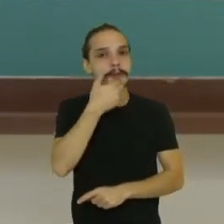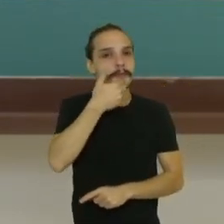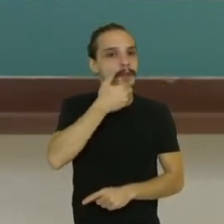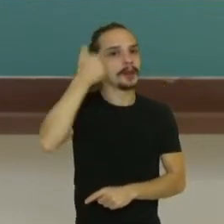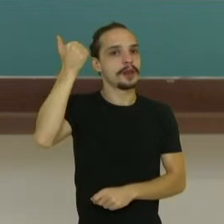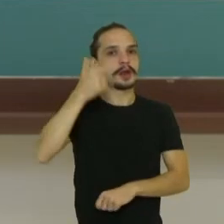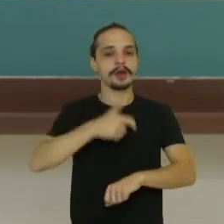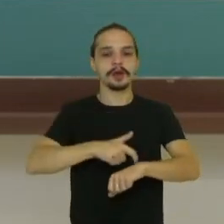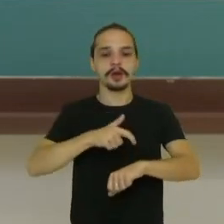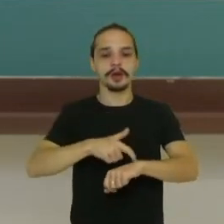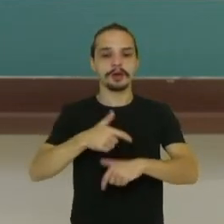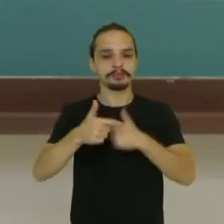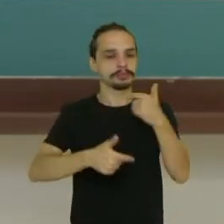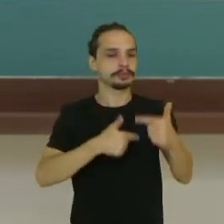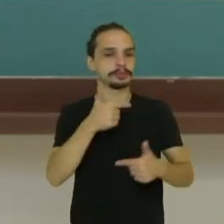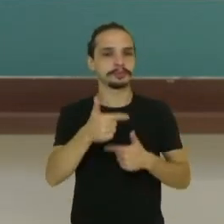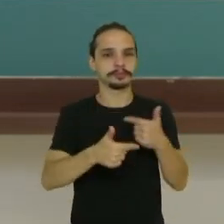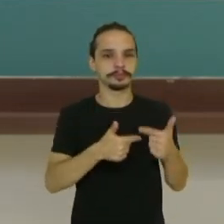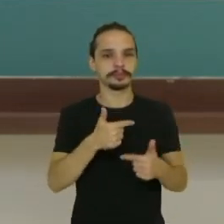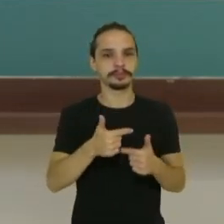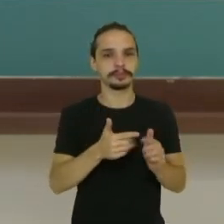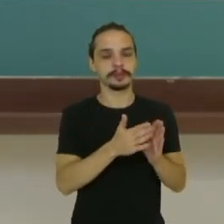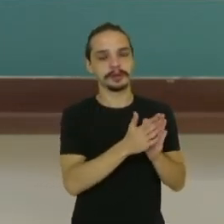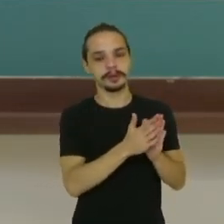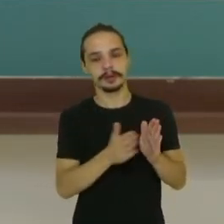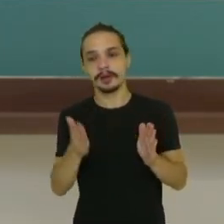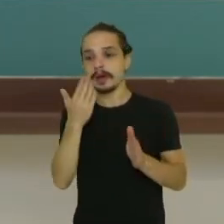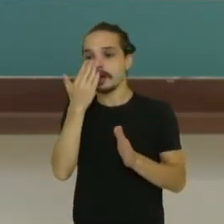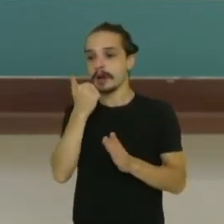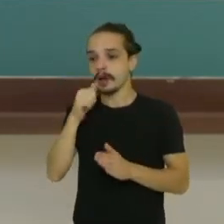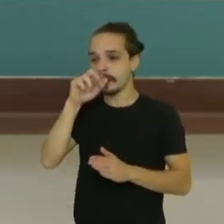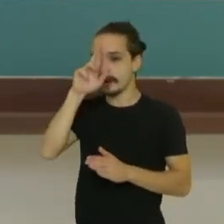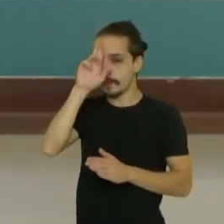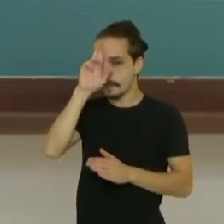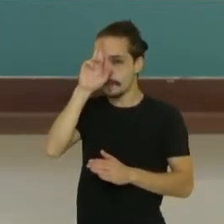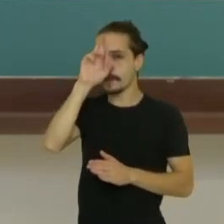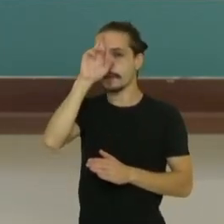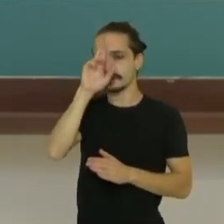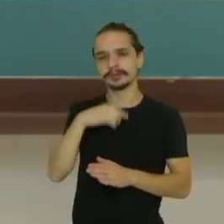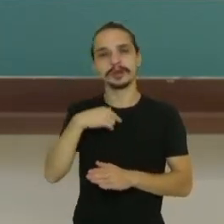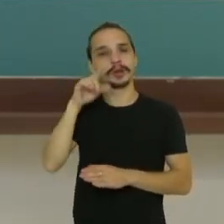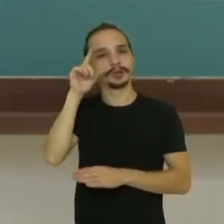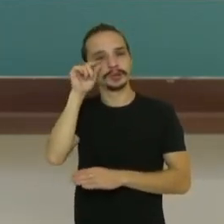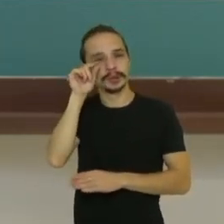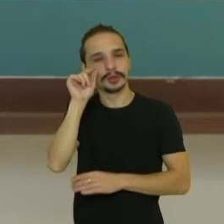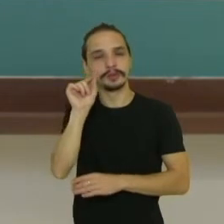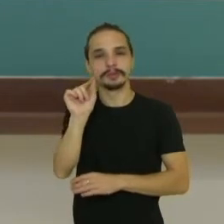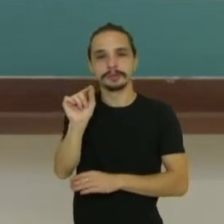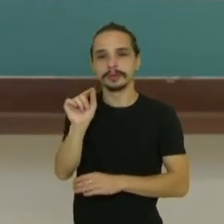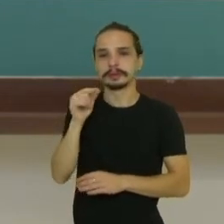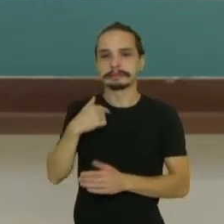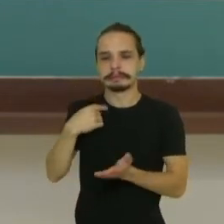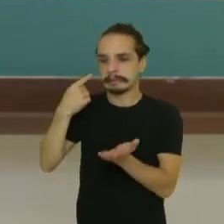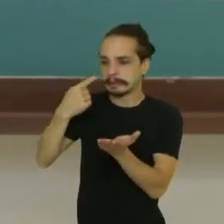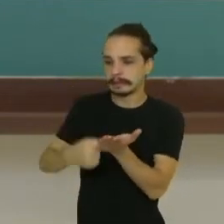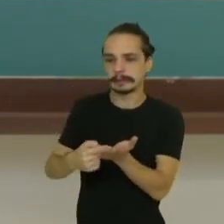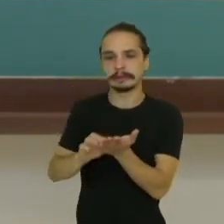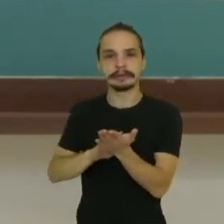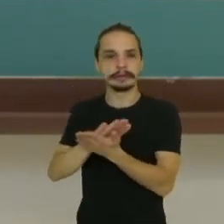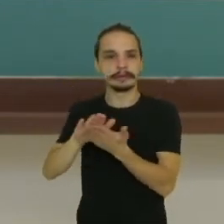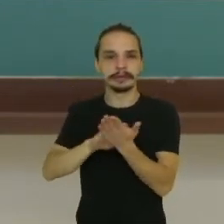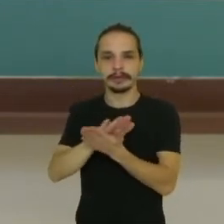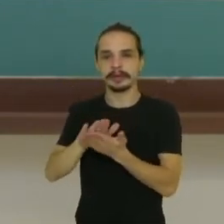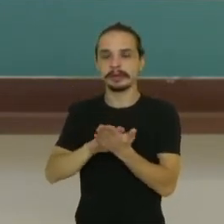momento de trabalhar após o almoço eu tenho um pouco de sono então eu não marco tarefas que